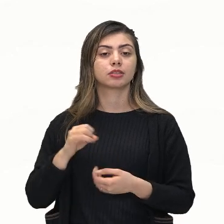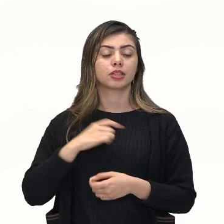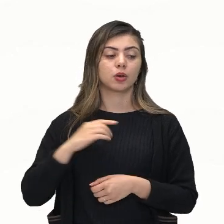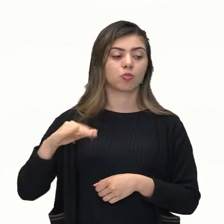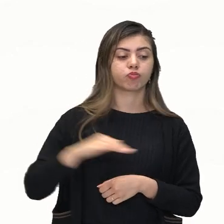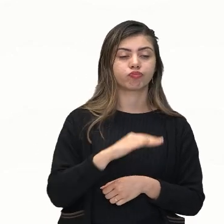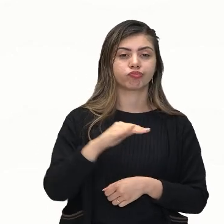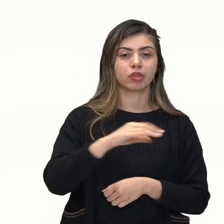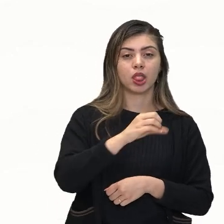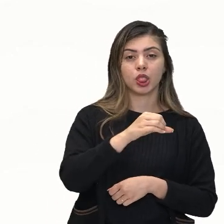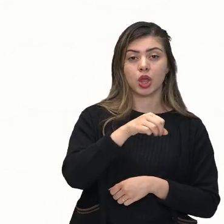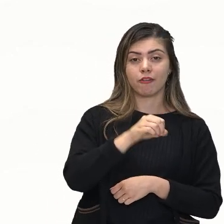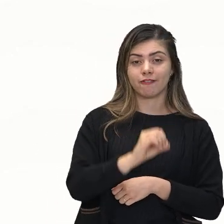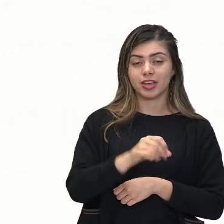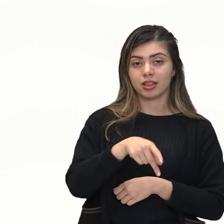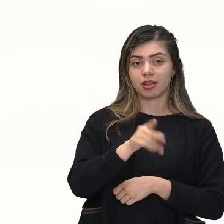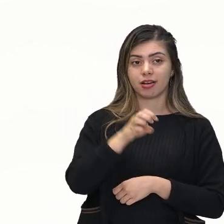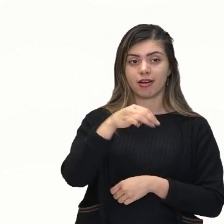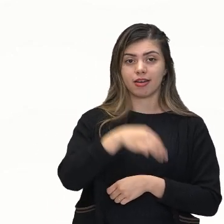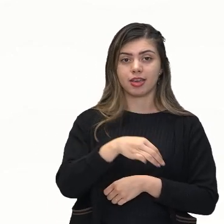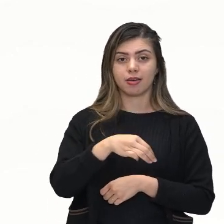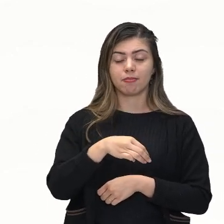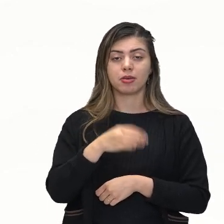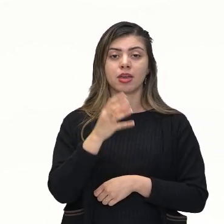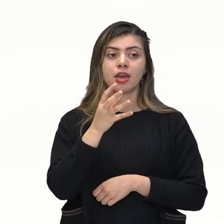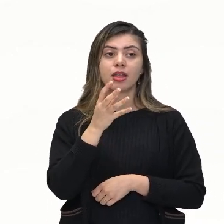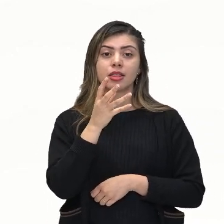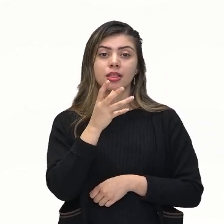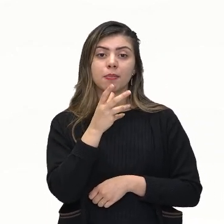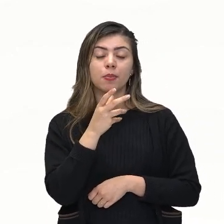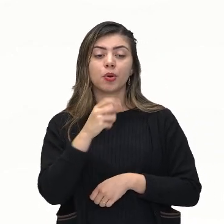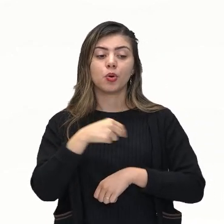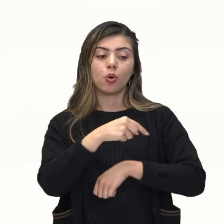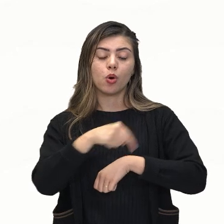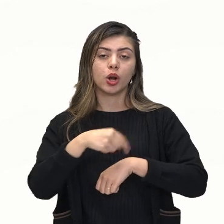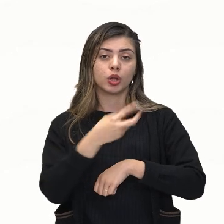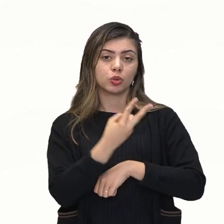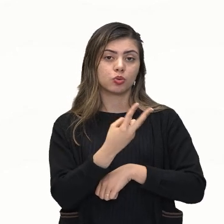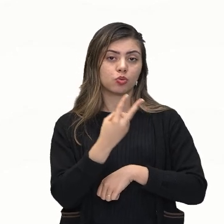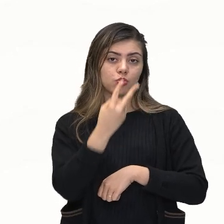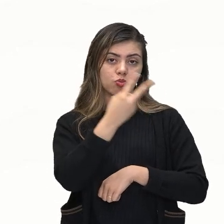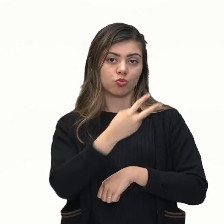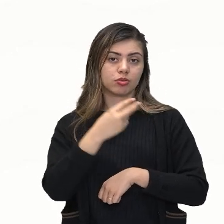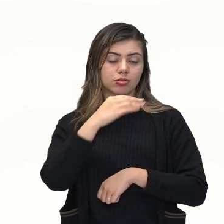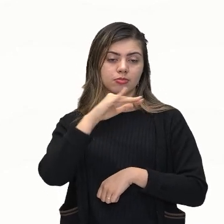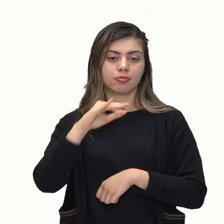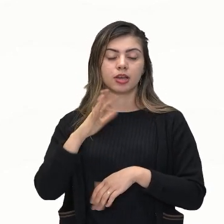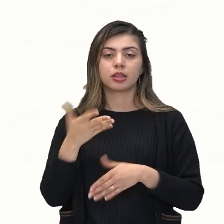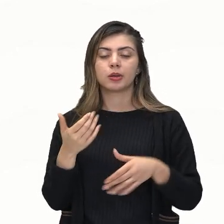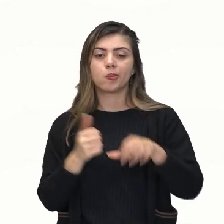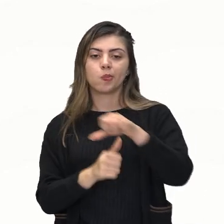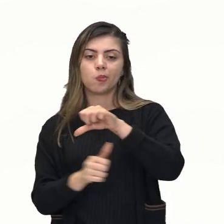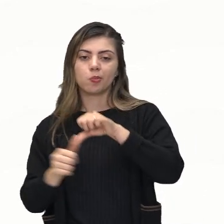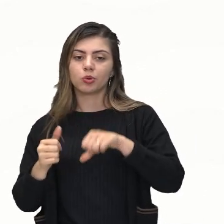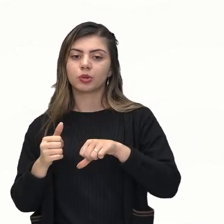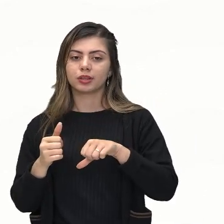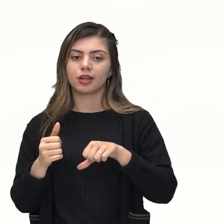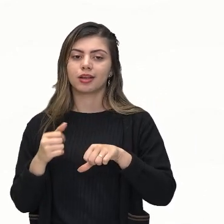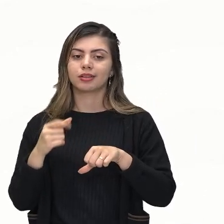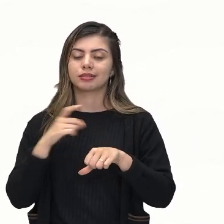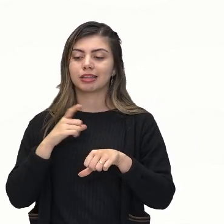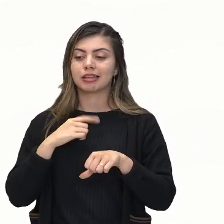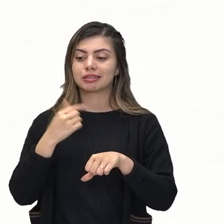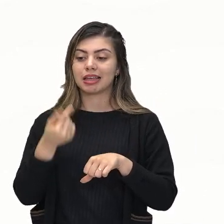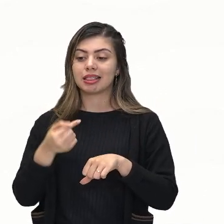por hora, eu já demorei 2 horas e meia. Então, se eu for a 75 km por hora, que é mais devagar, é claro que